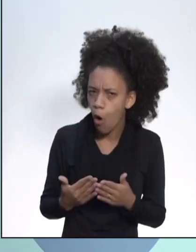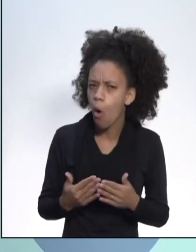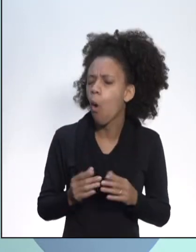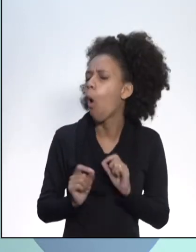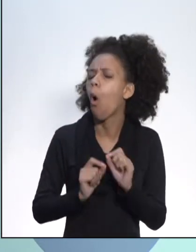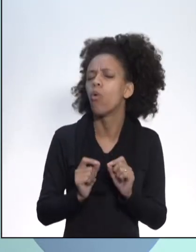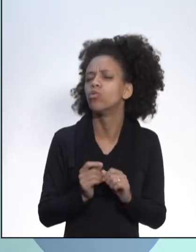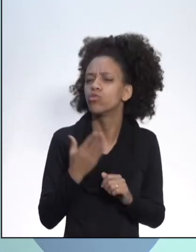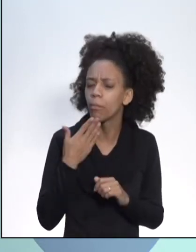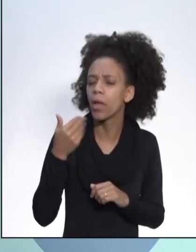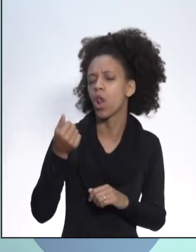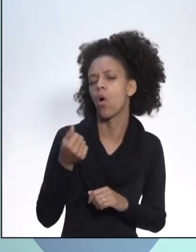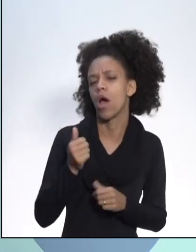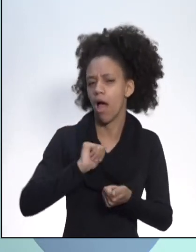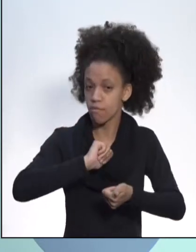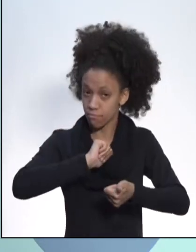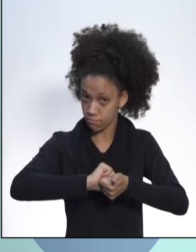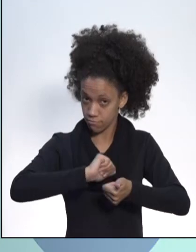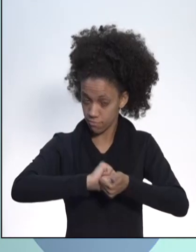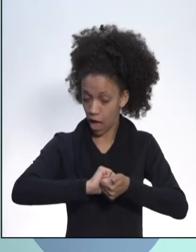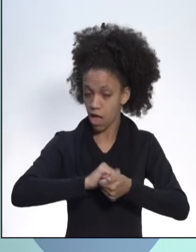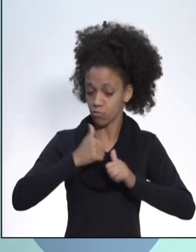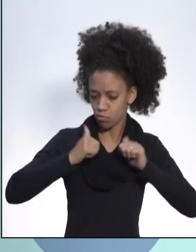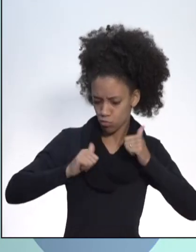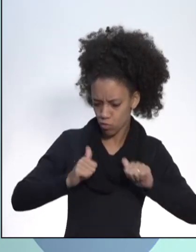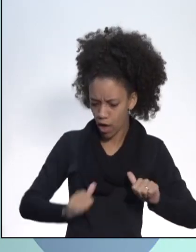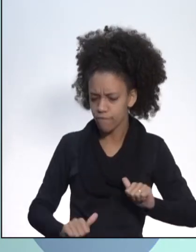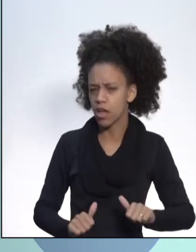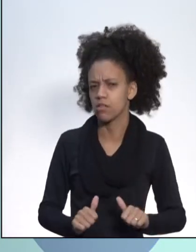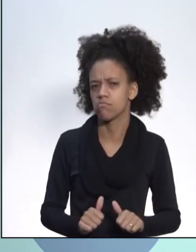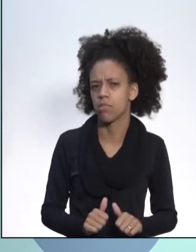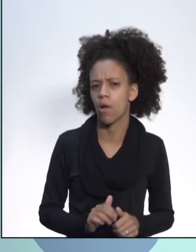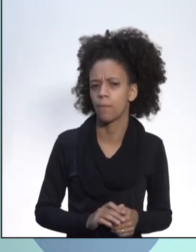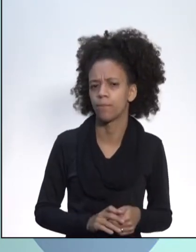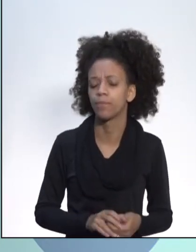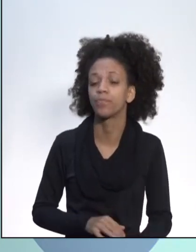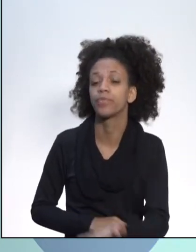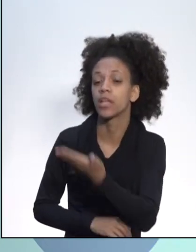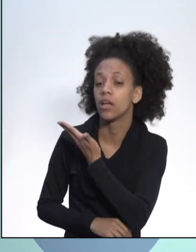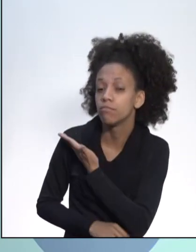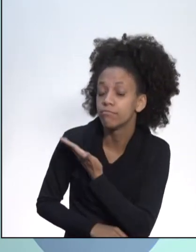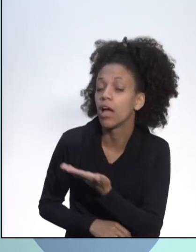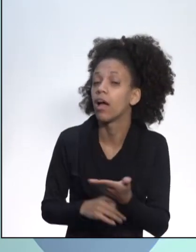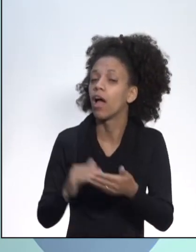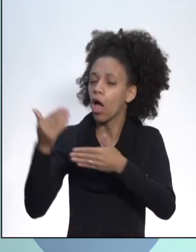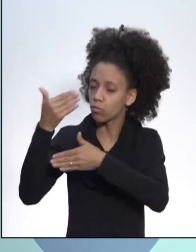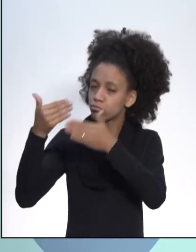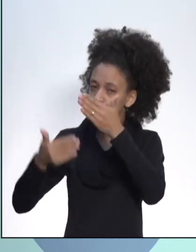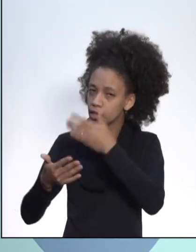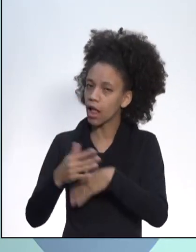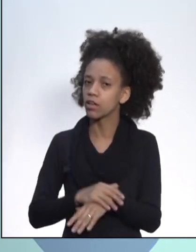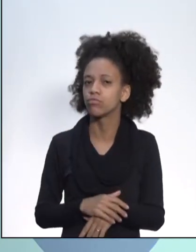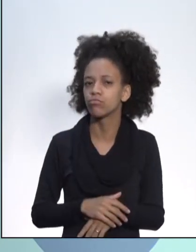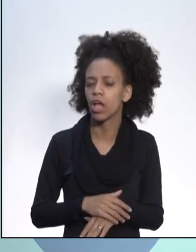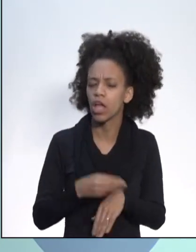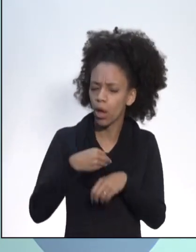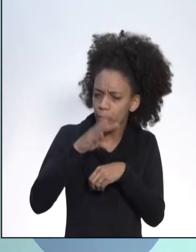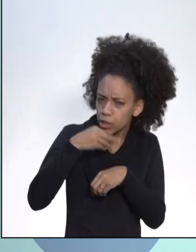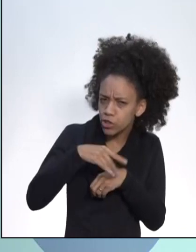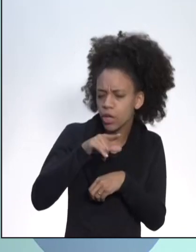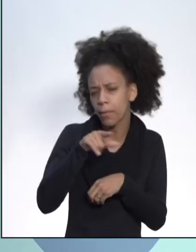esse plano? Então, isso é uma autoavaliação. São esses pontinhos que é bom que é uma dica para